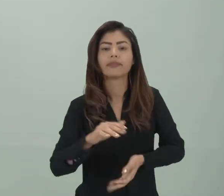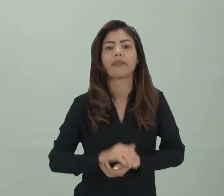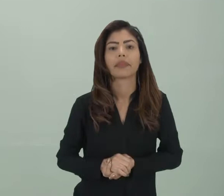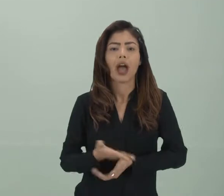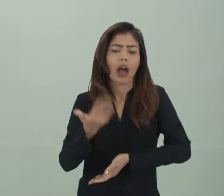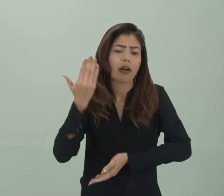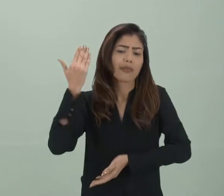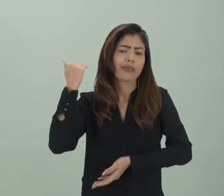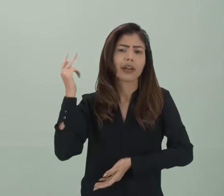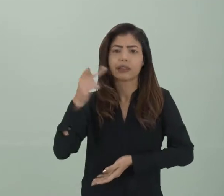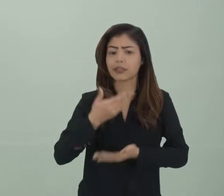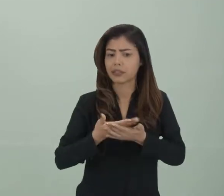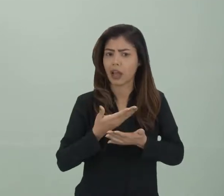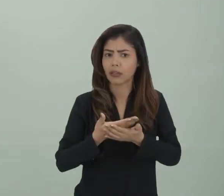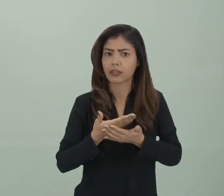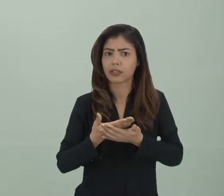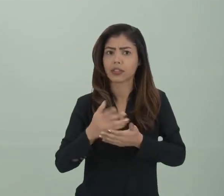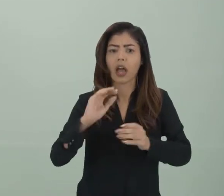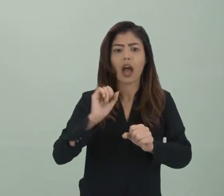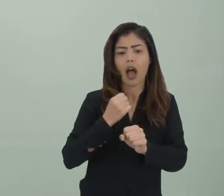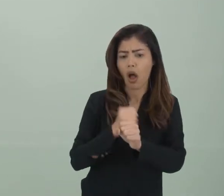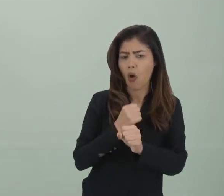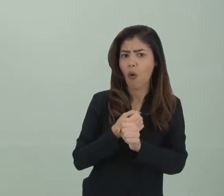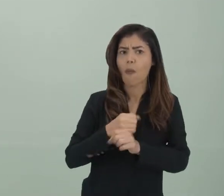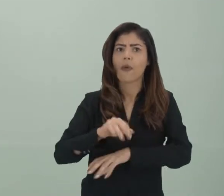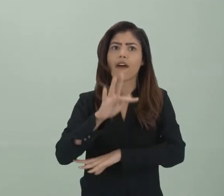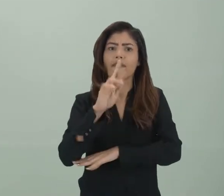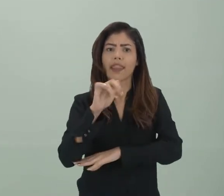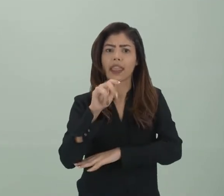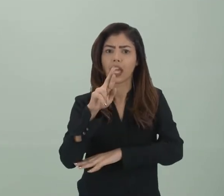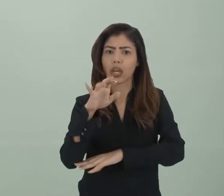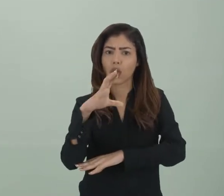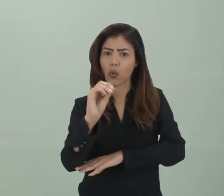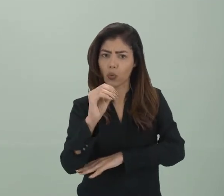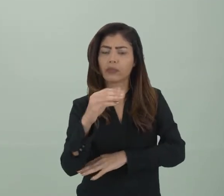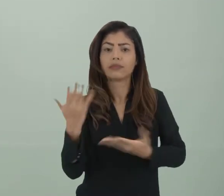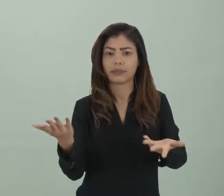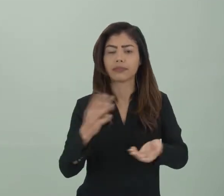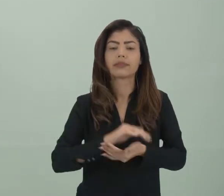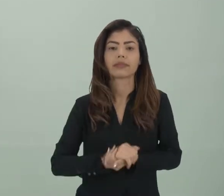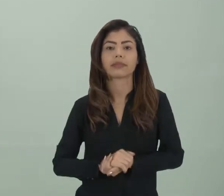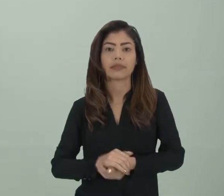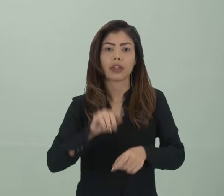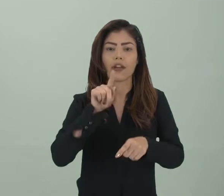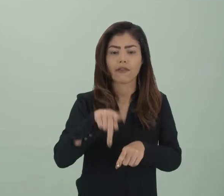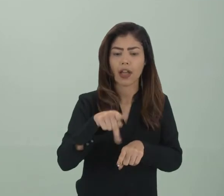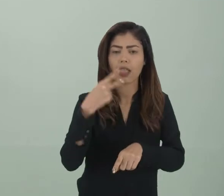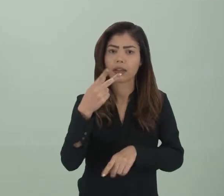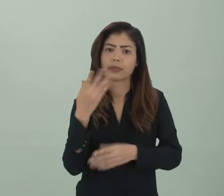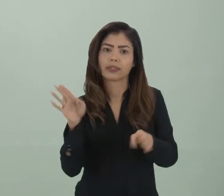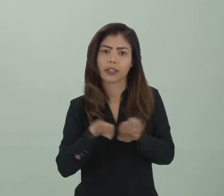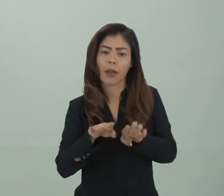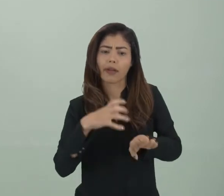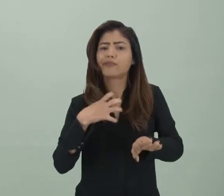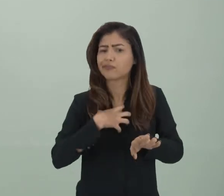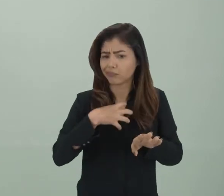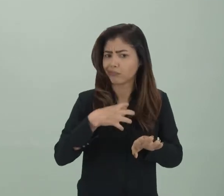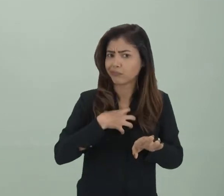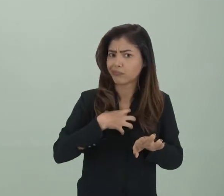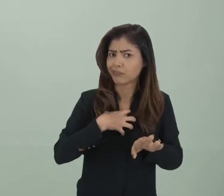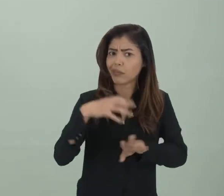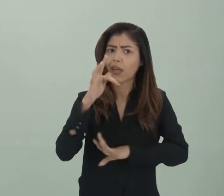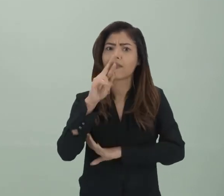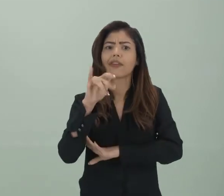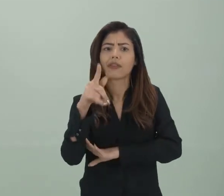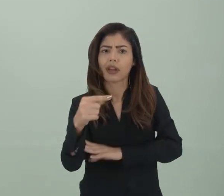anteriores, nós falamos sobre as obras do poeta Federico Garcia Lorca e falamos sobre o sentido figurado em